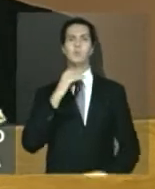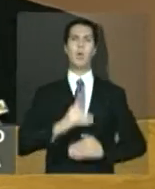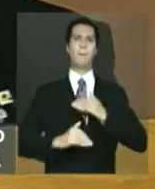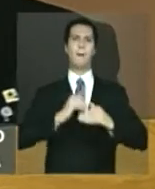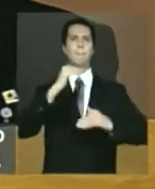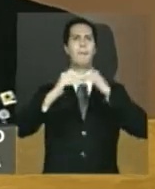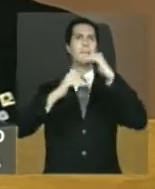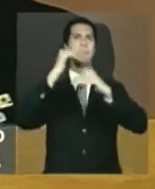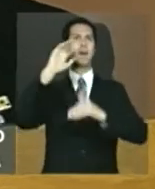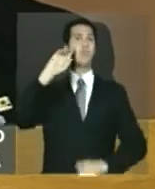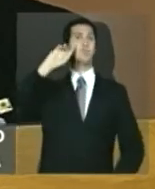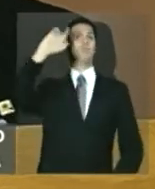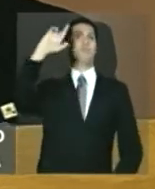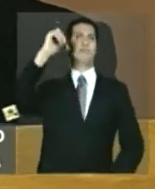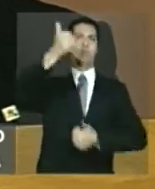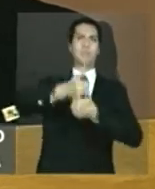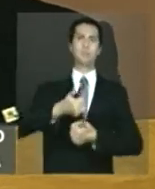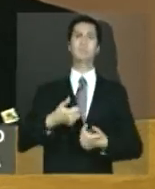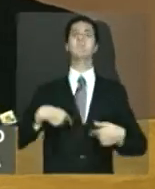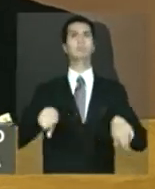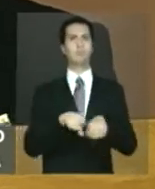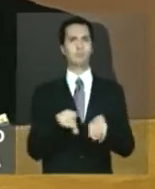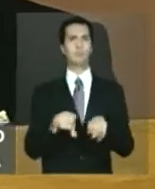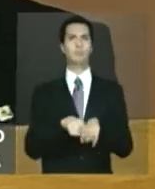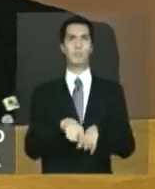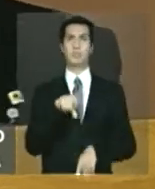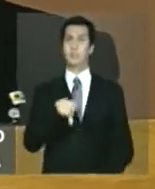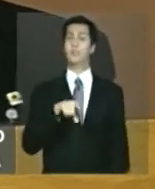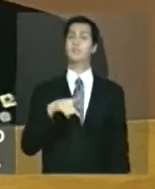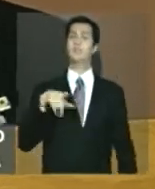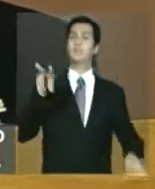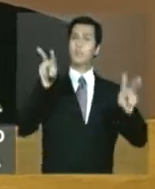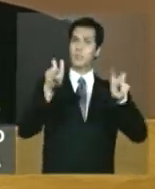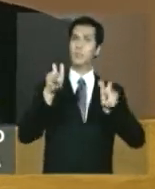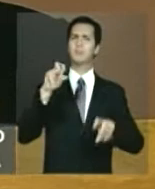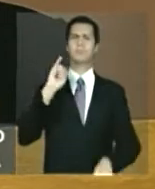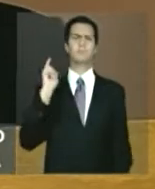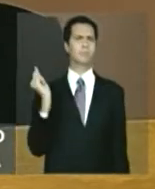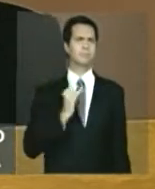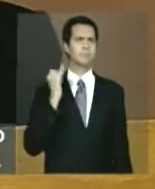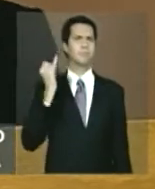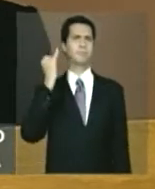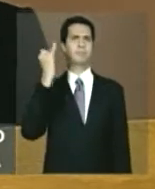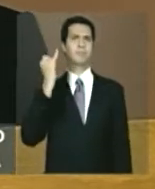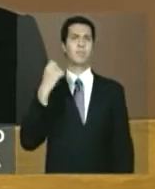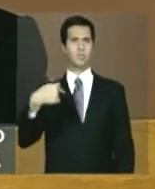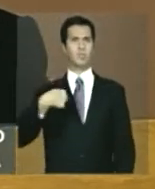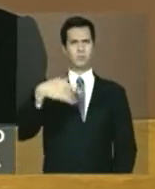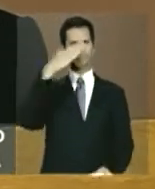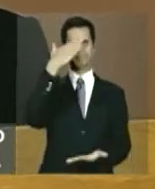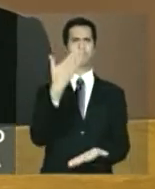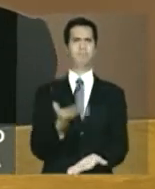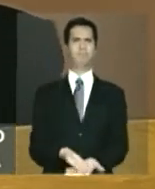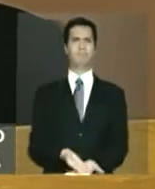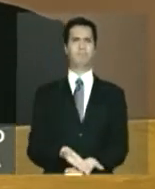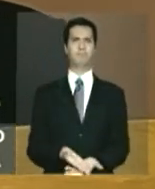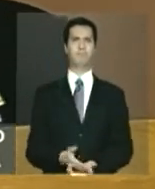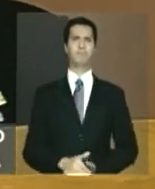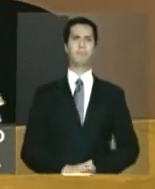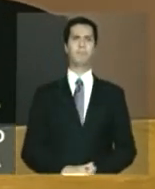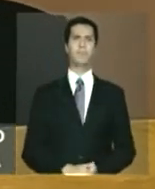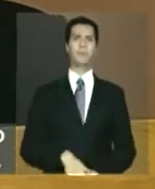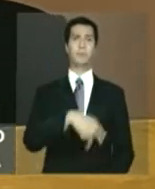direção esta questão é fundamental e eu tenho estou convicta que a